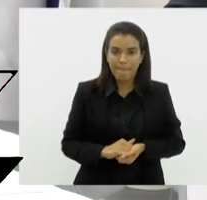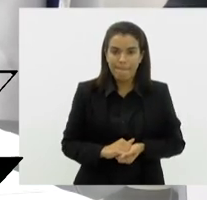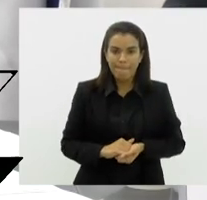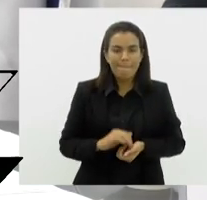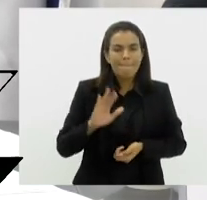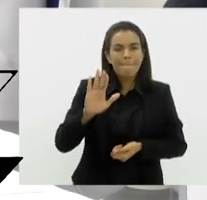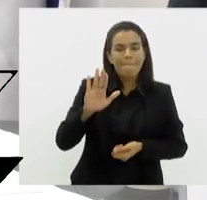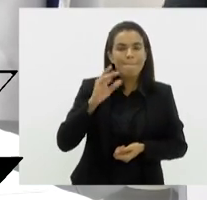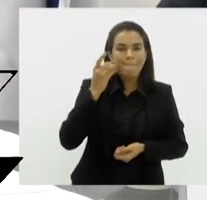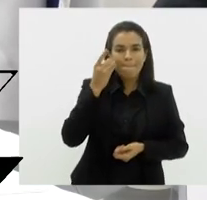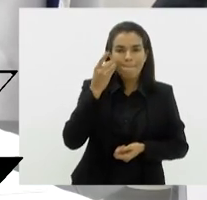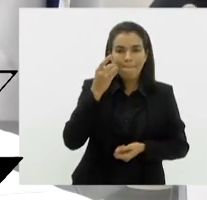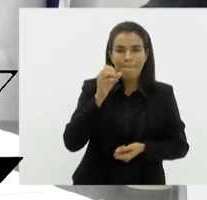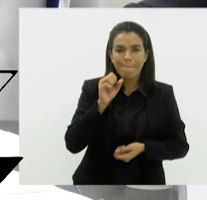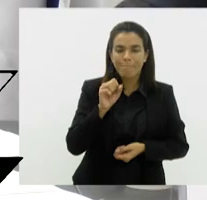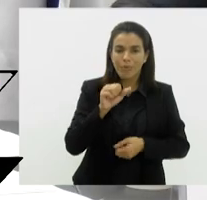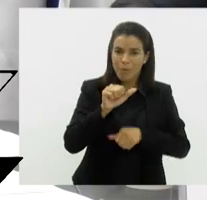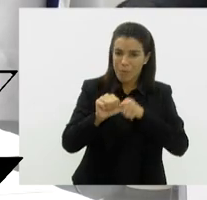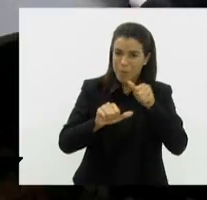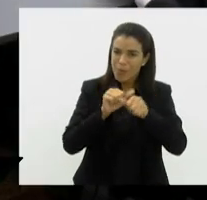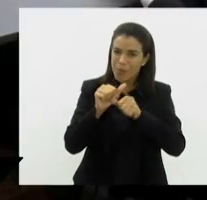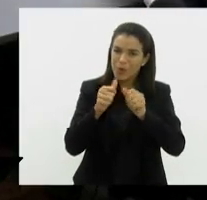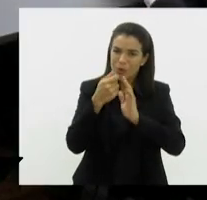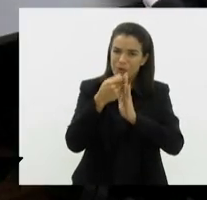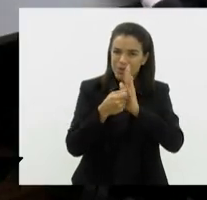Serginho, corrija a emenda, né?